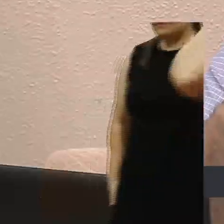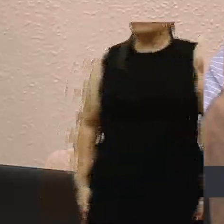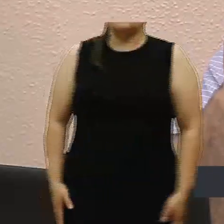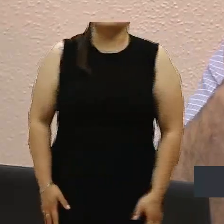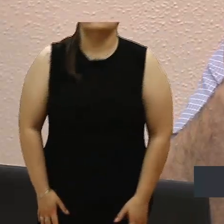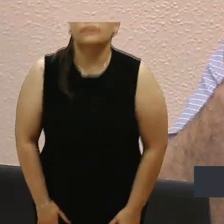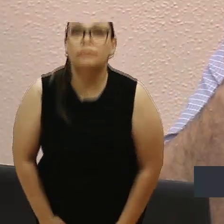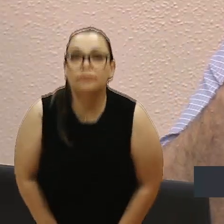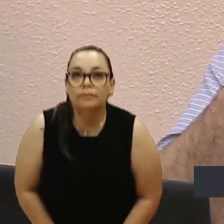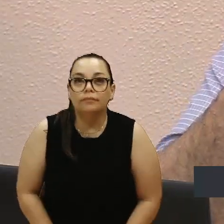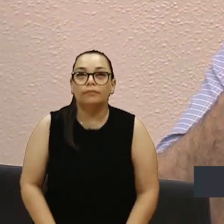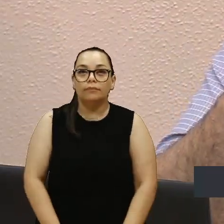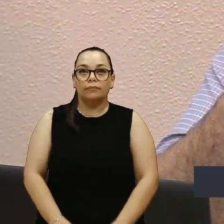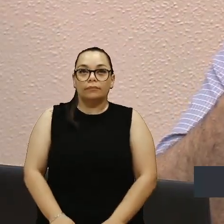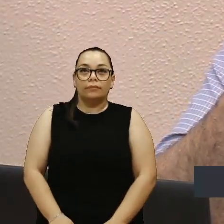ela,